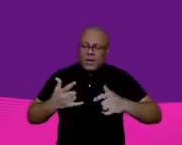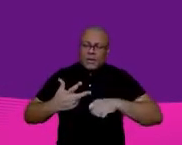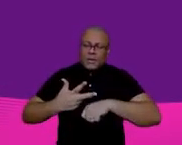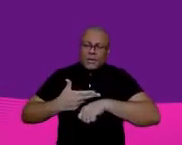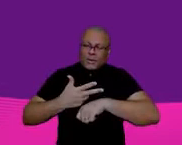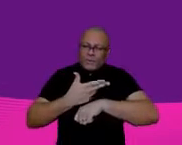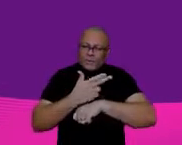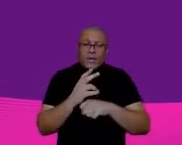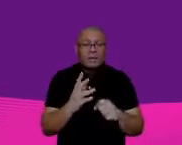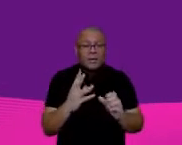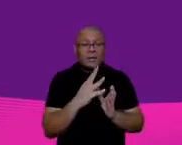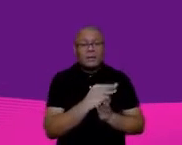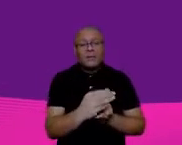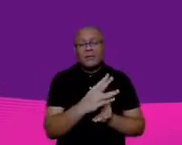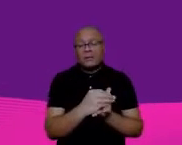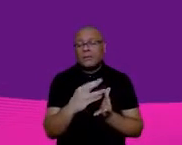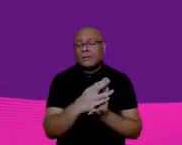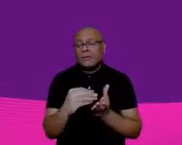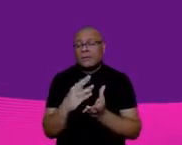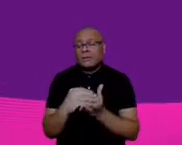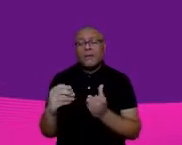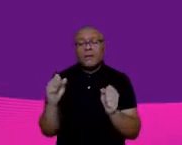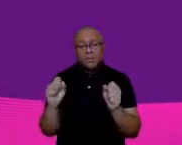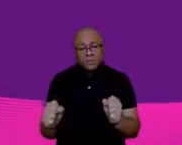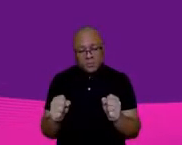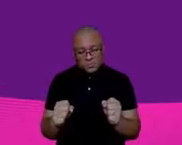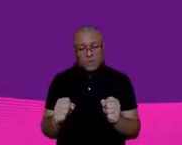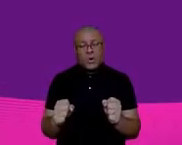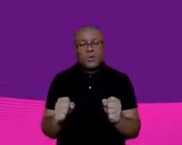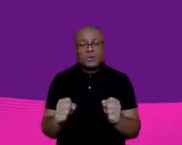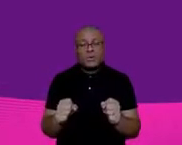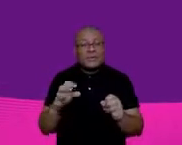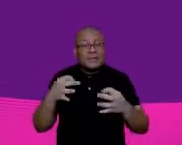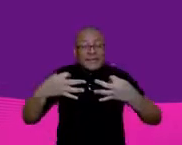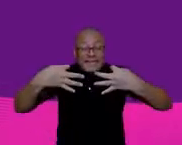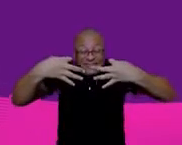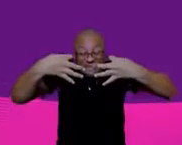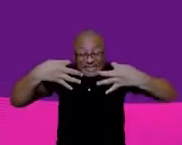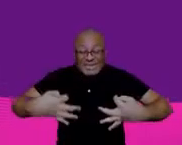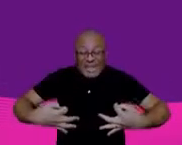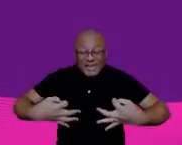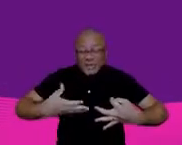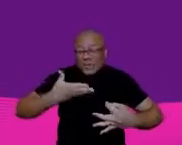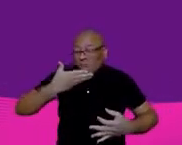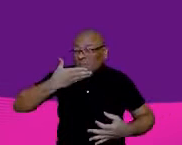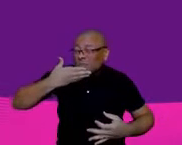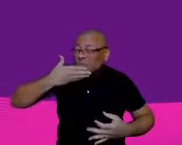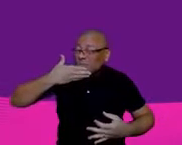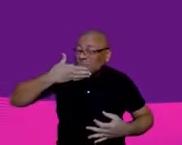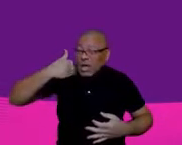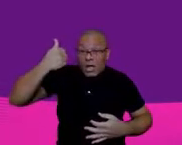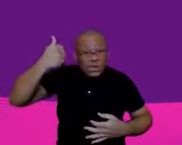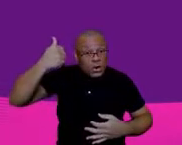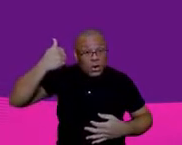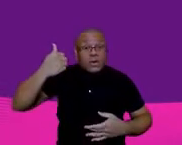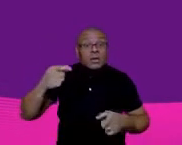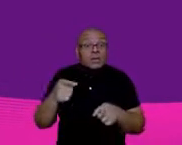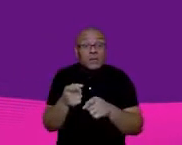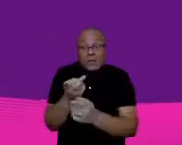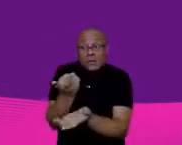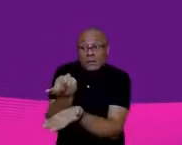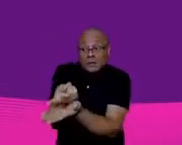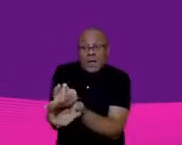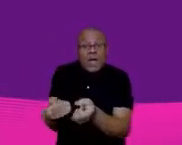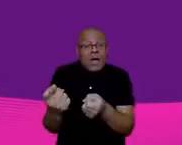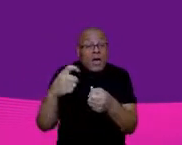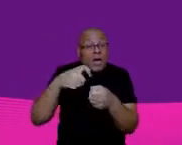reprodutibilidade, né, que a cirurgia pode trazer, a precisão, aumentando a precisão, trazendo muito benefício em relação à recuperação do paciente, menos dor,